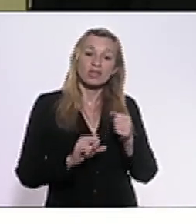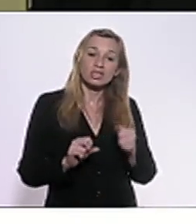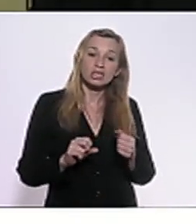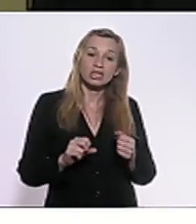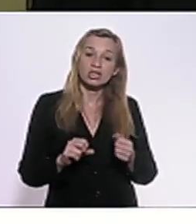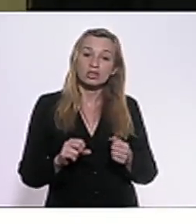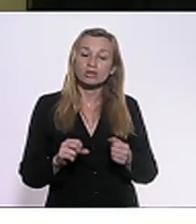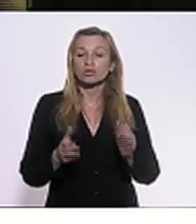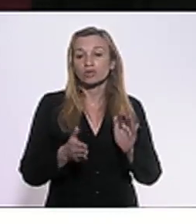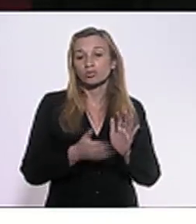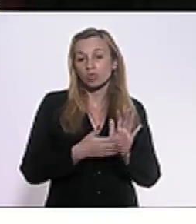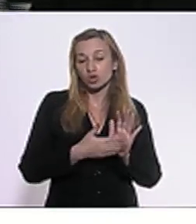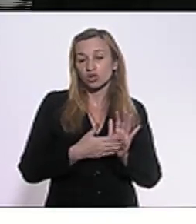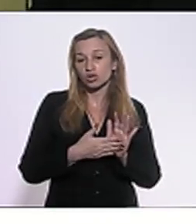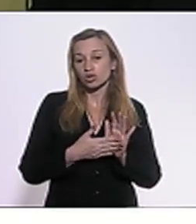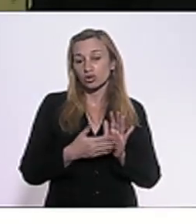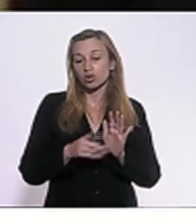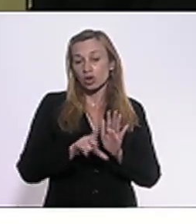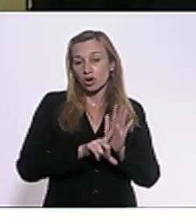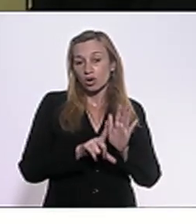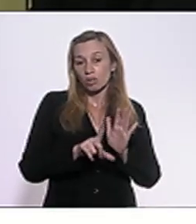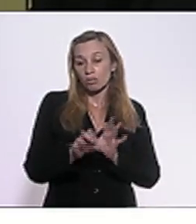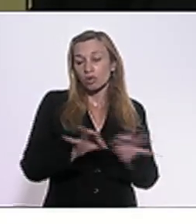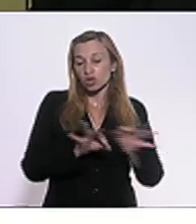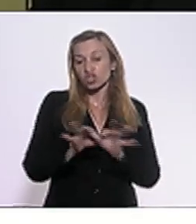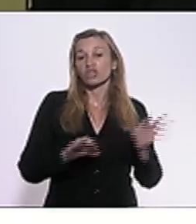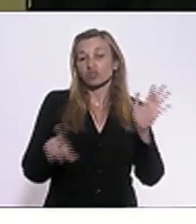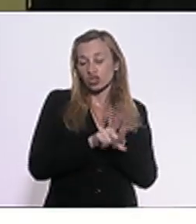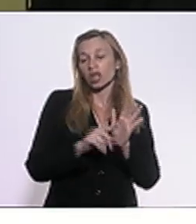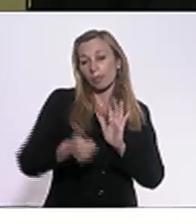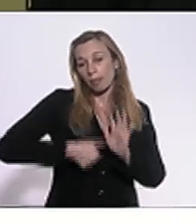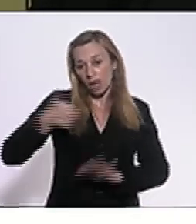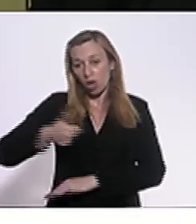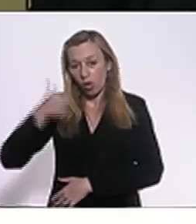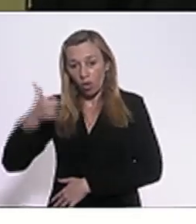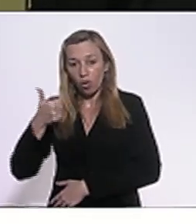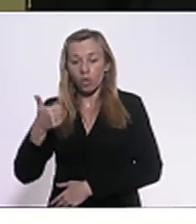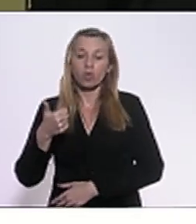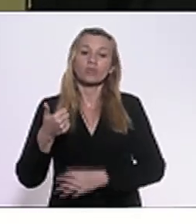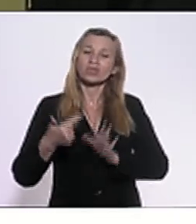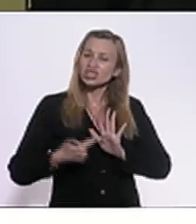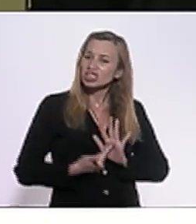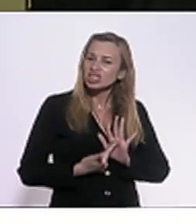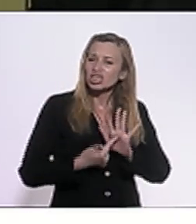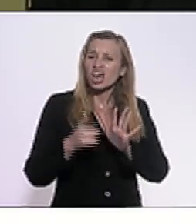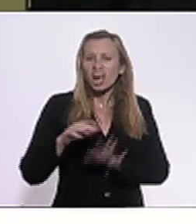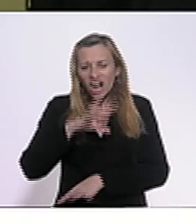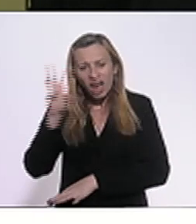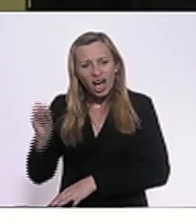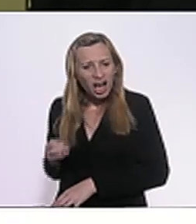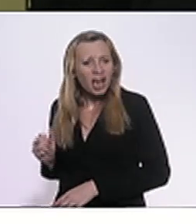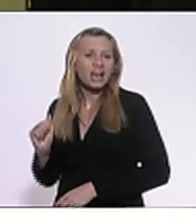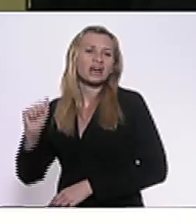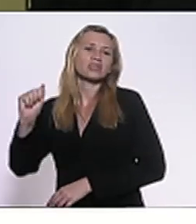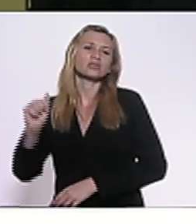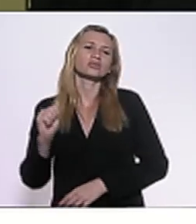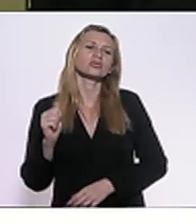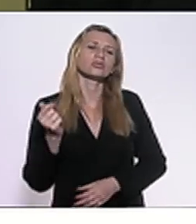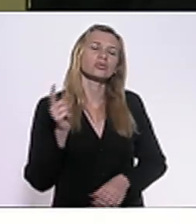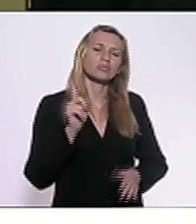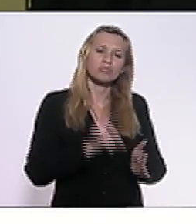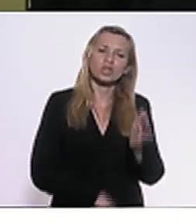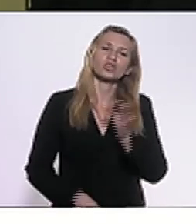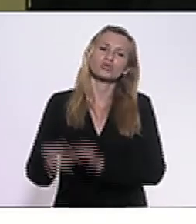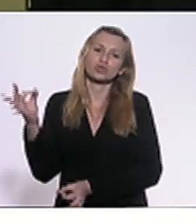meio de projeto de lei, que a gente acha que é a saída mais adequada, mais transparente, menos judicial da